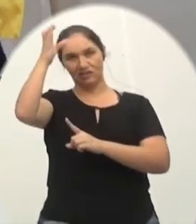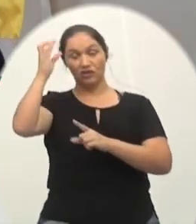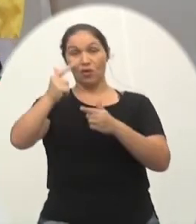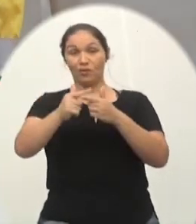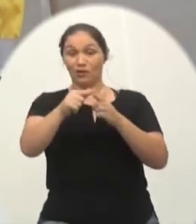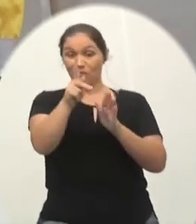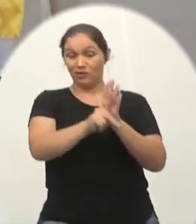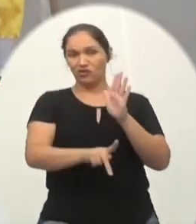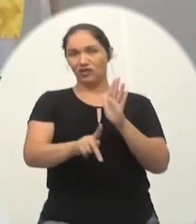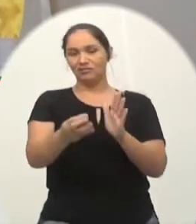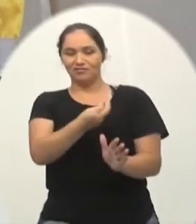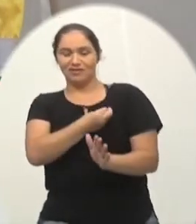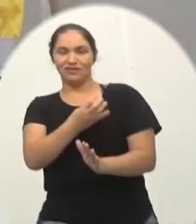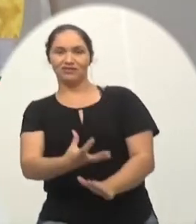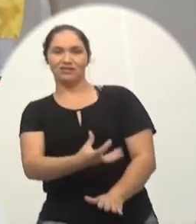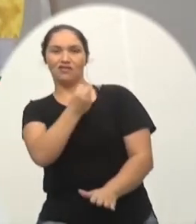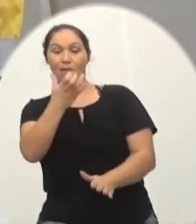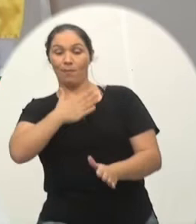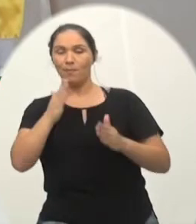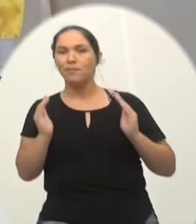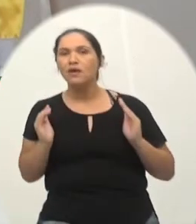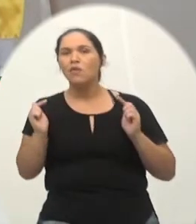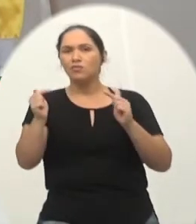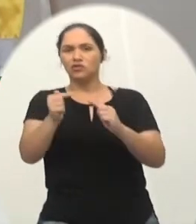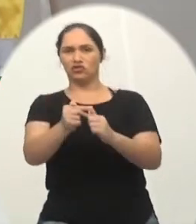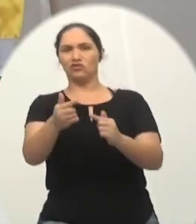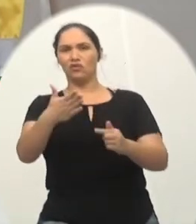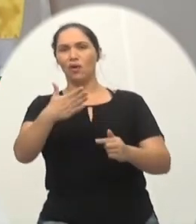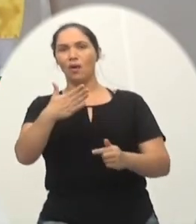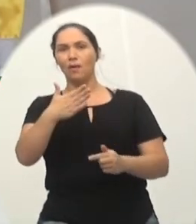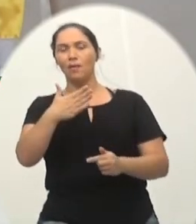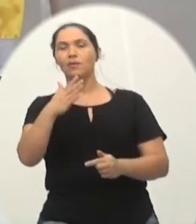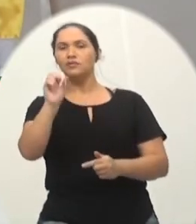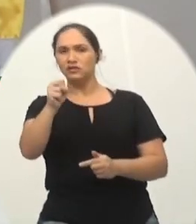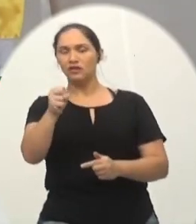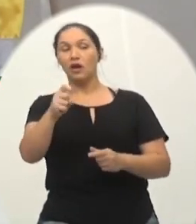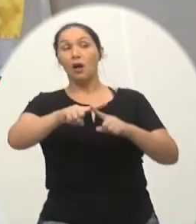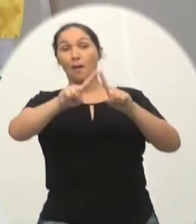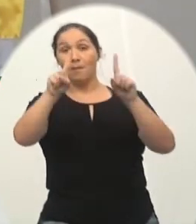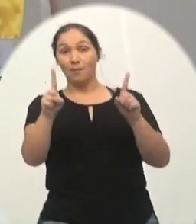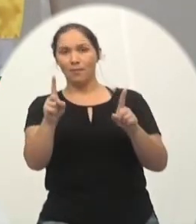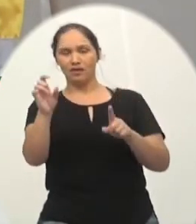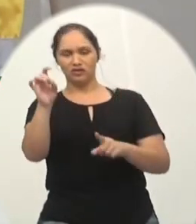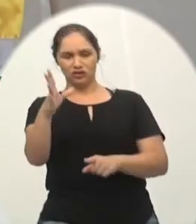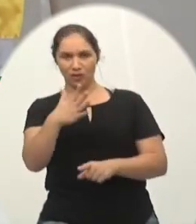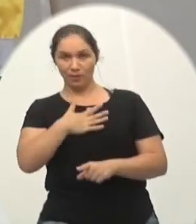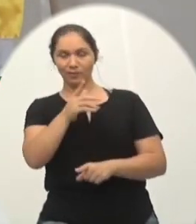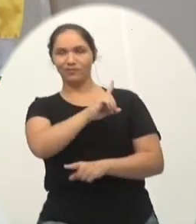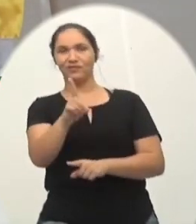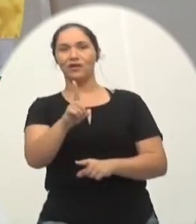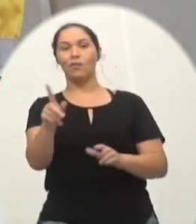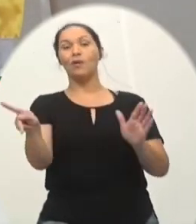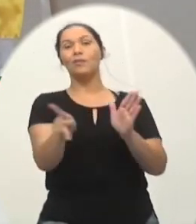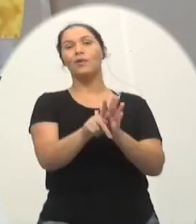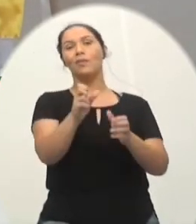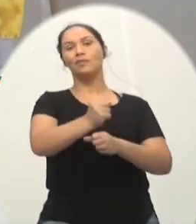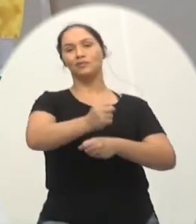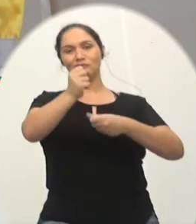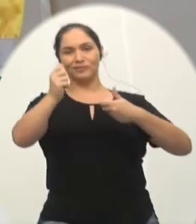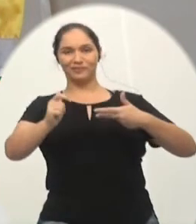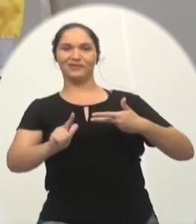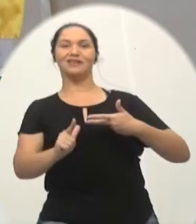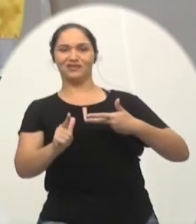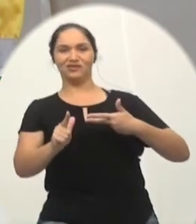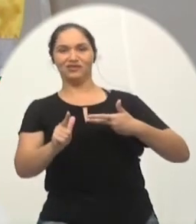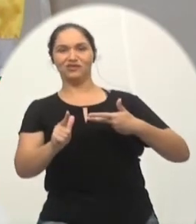muitas vidas. Eu tenho esse como objetivo, como uma bandeira, mas não é uma bandeira minha, é uma bandeira aqui do Poder Legislativo. Então,